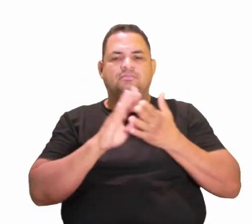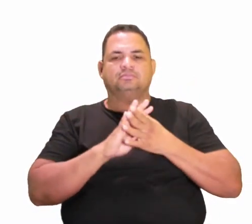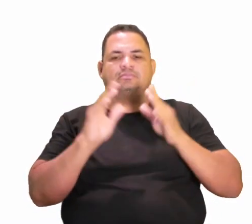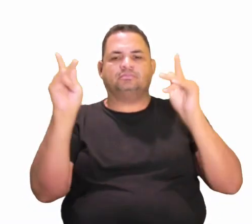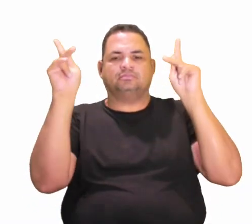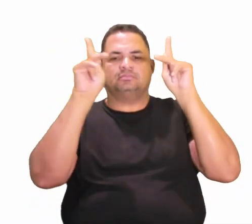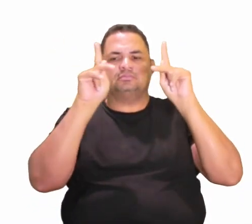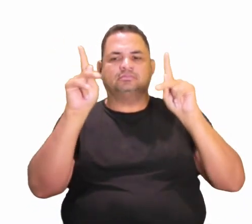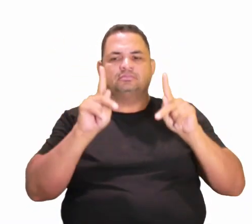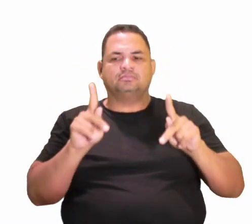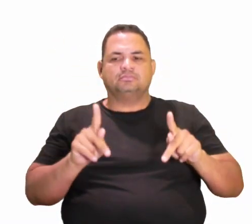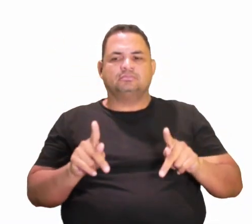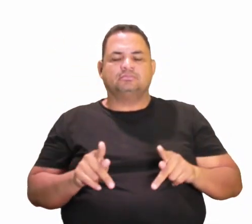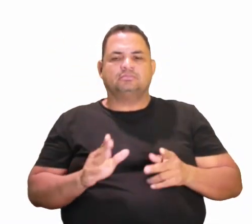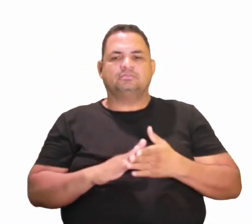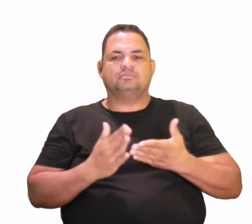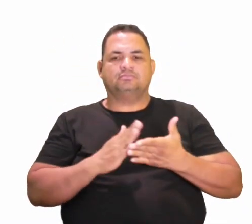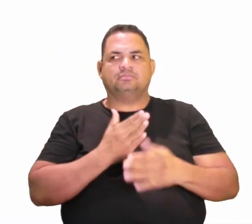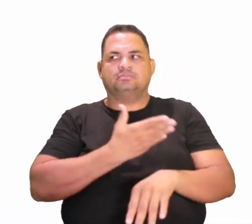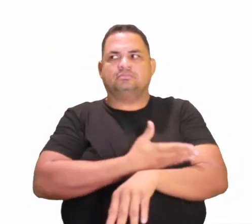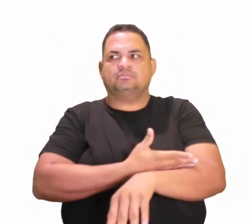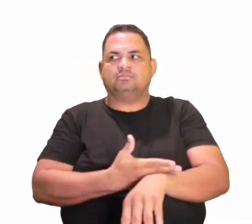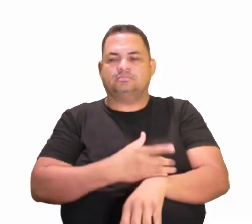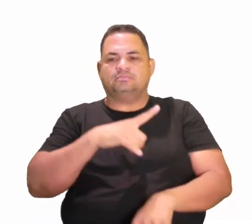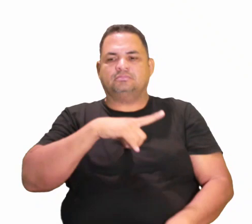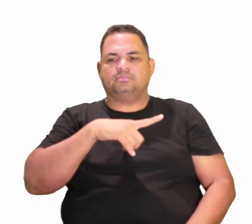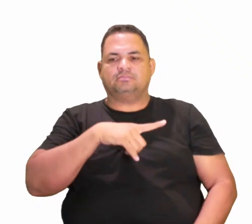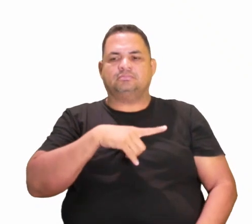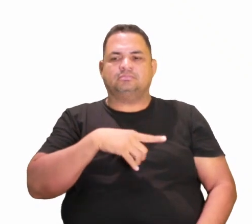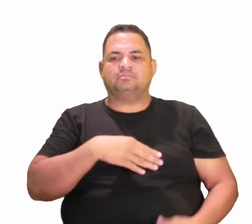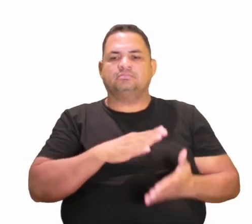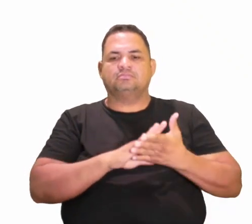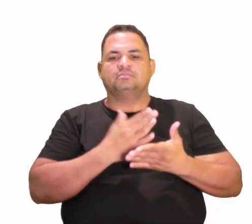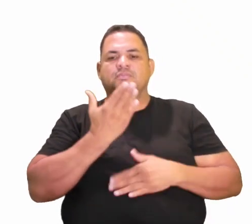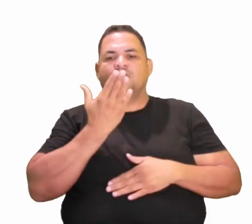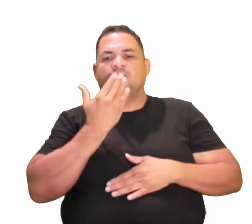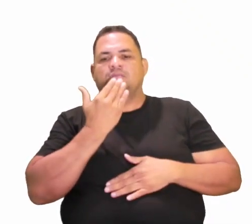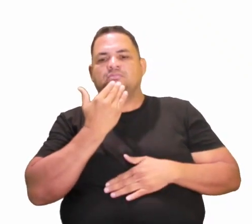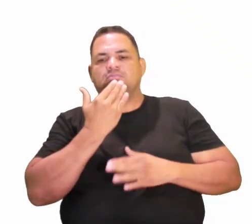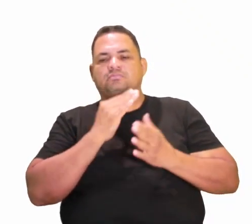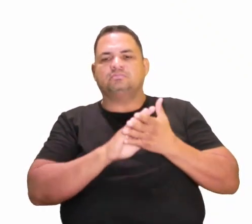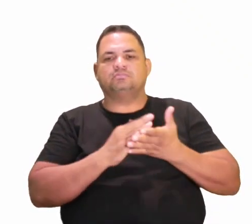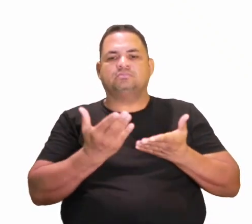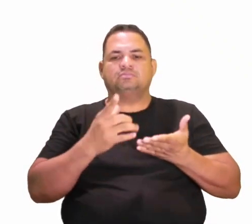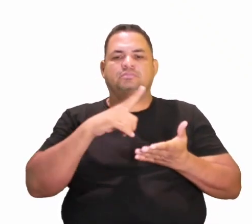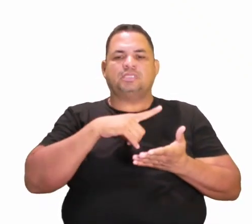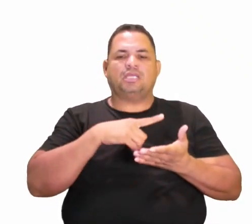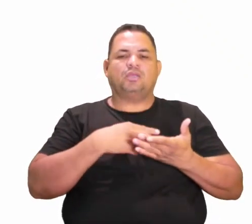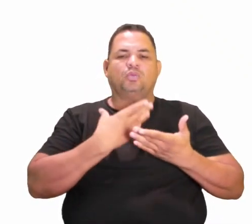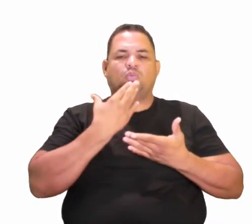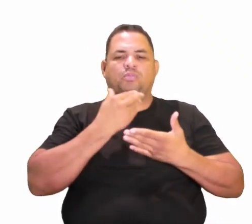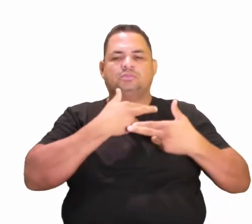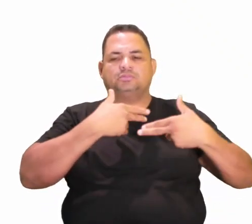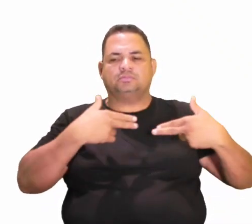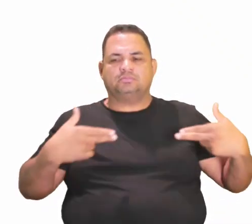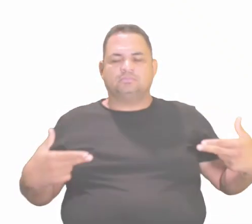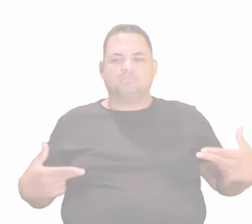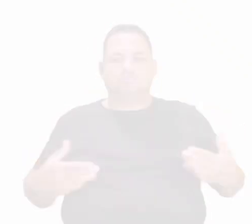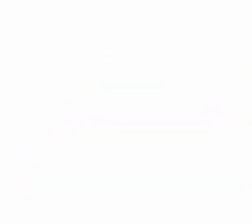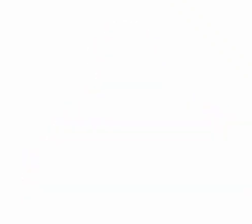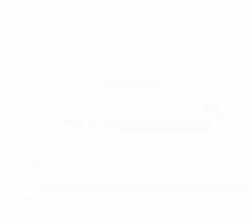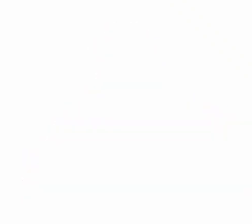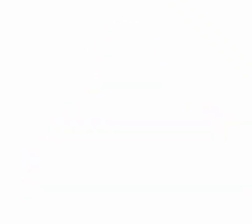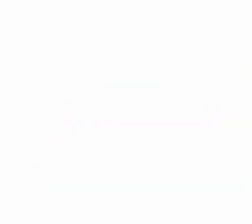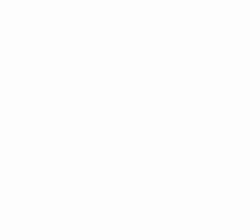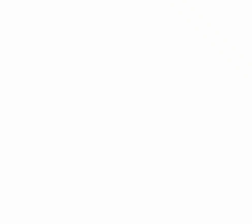Eles o quê? Give thanks. Eles costumam ter um jantar. E esse jantar tem muitos tipos de comida. E ele